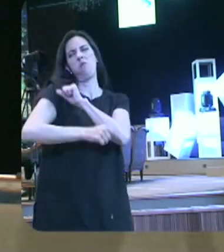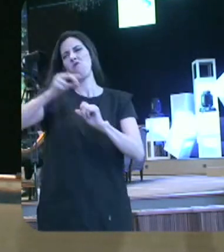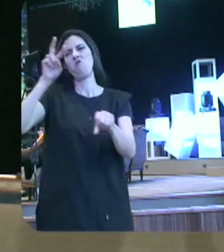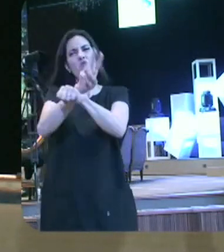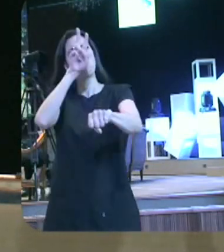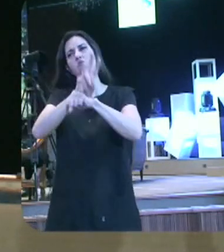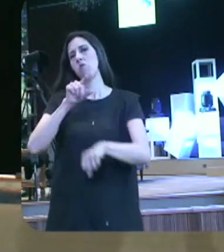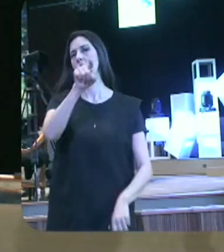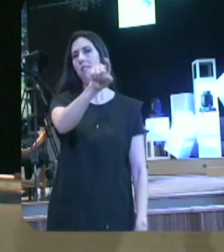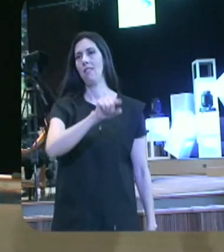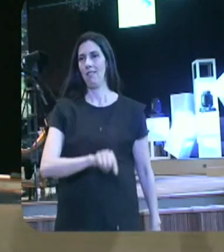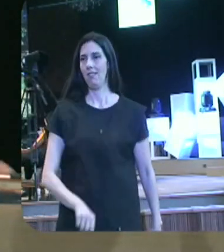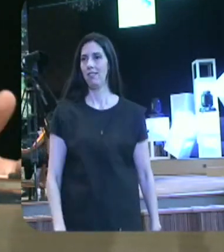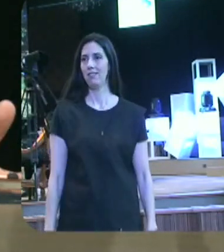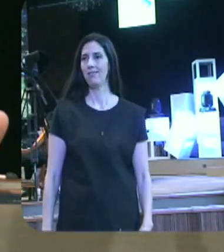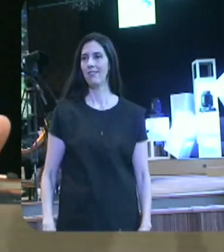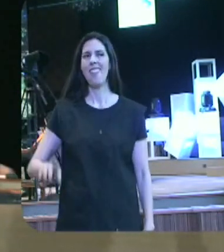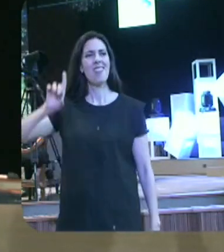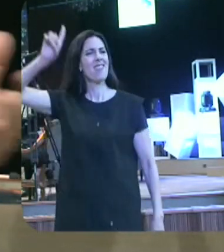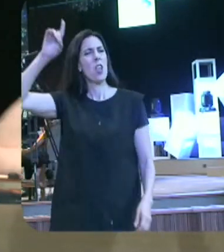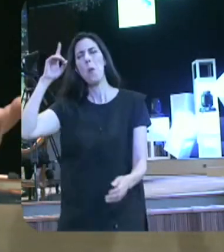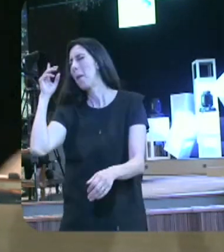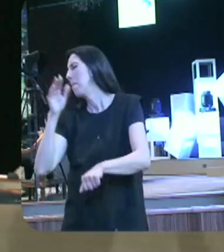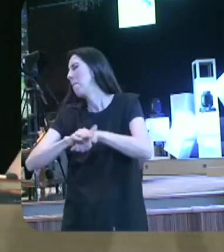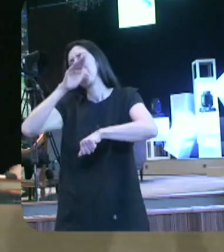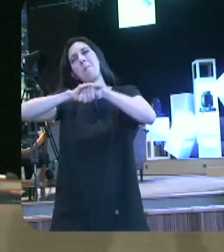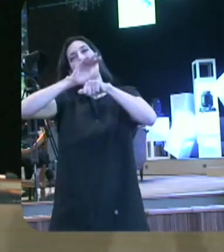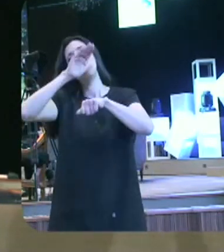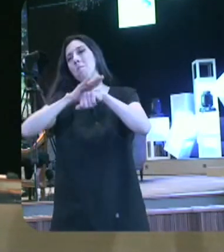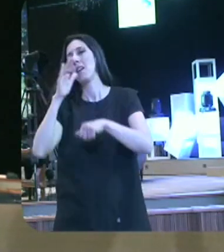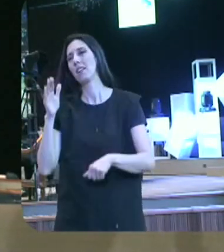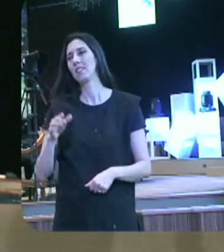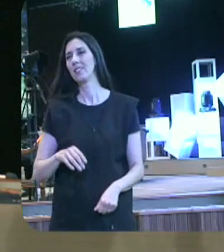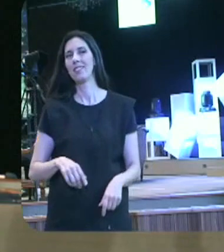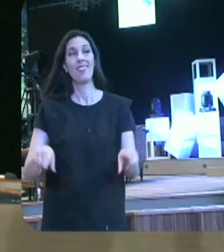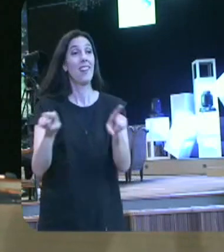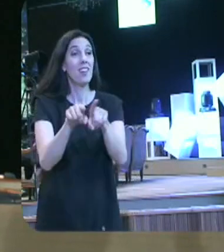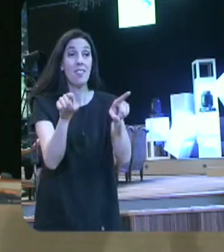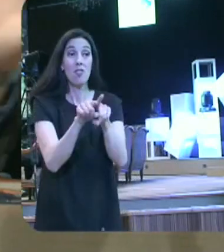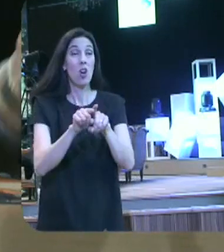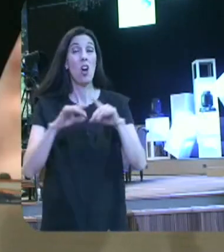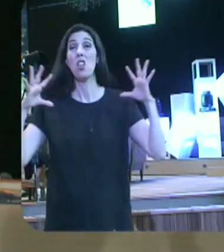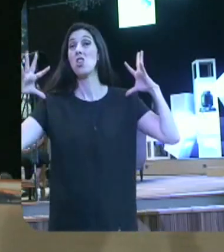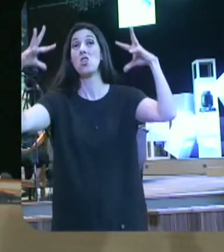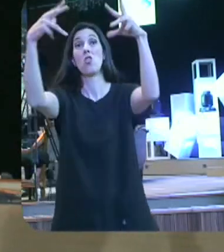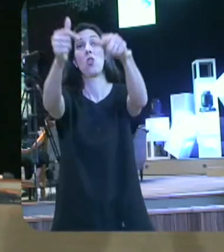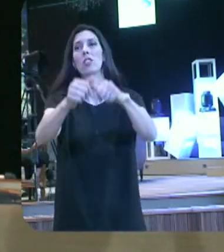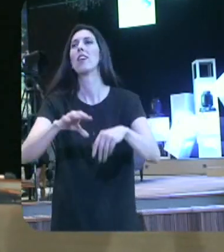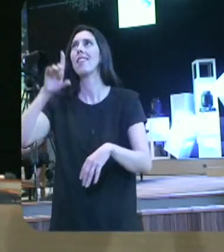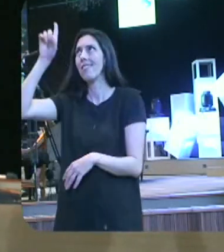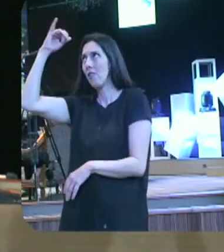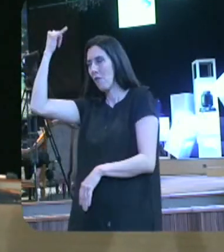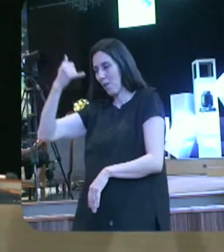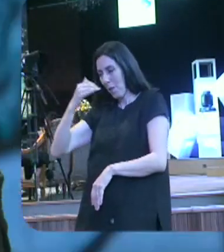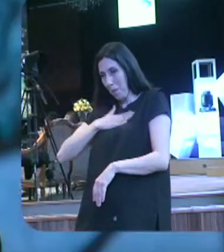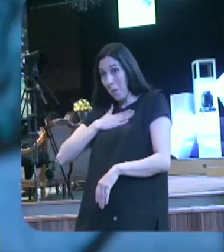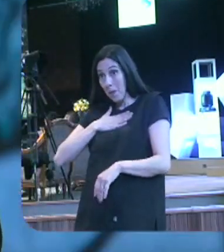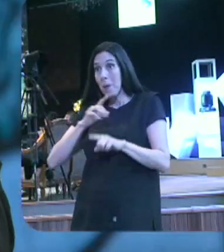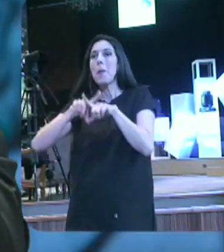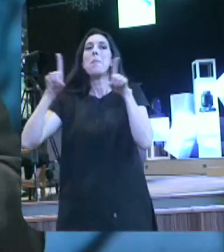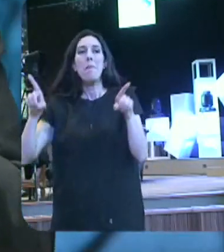essa figura do amor de Deus vale para todos nós. Eu não sei o que é que você está